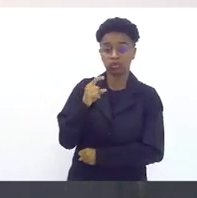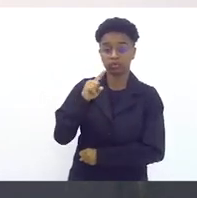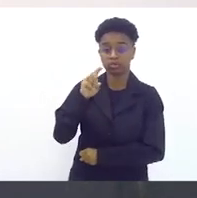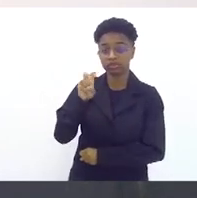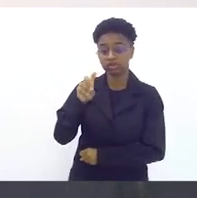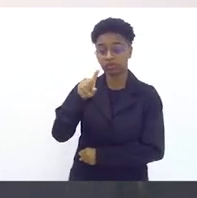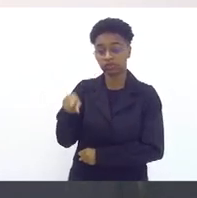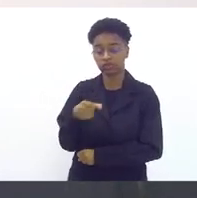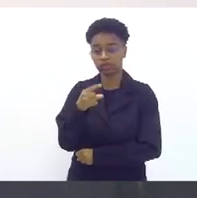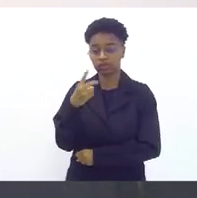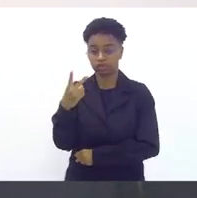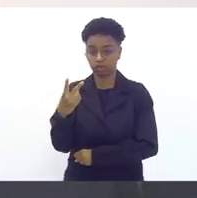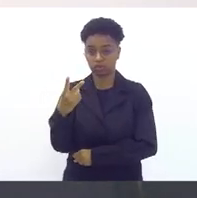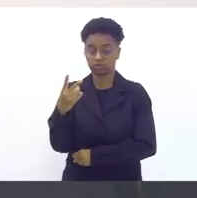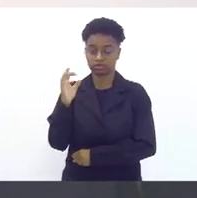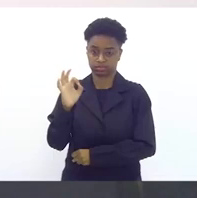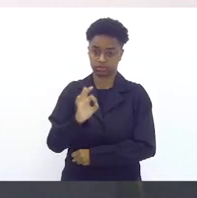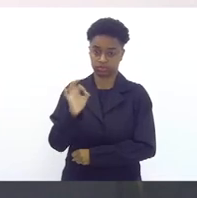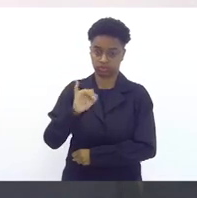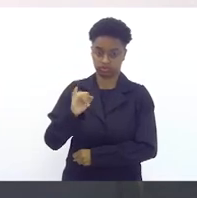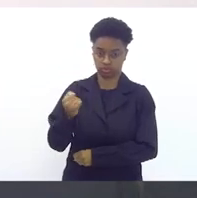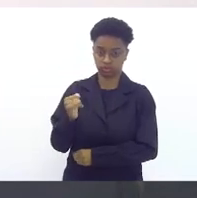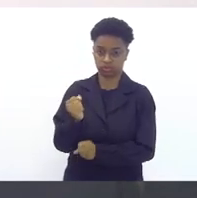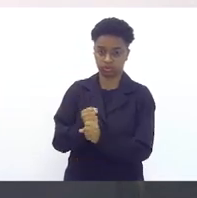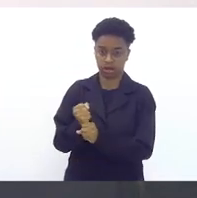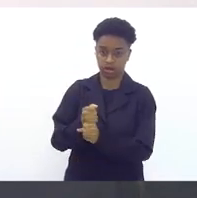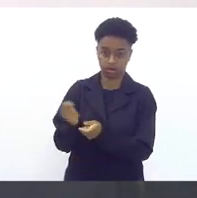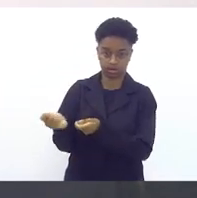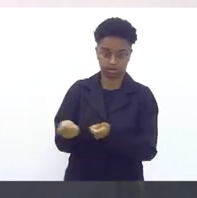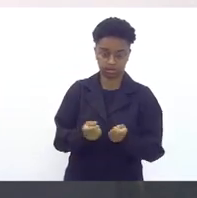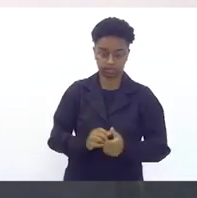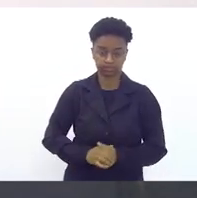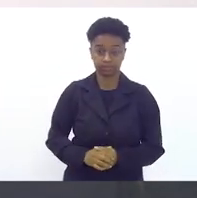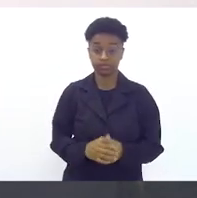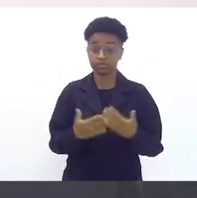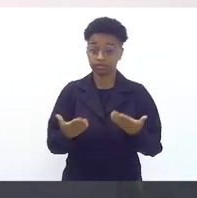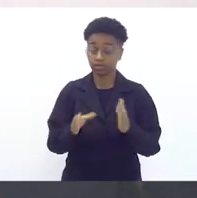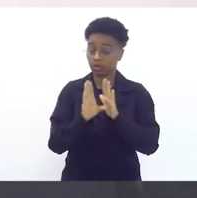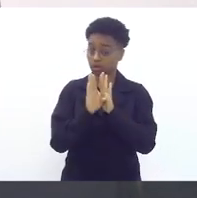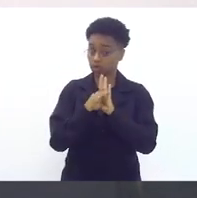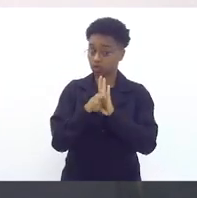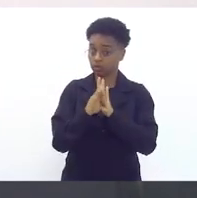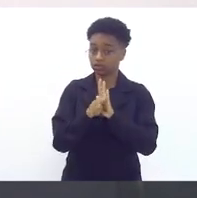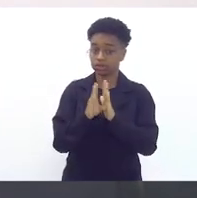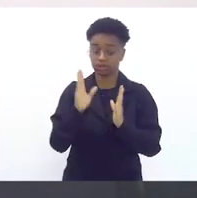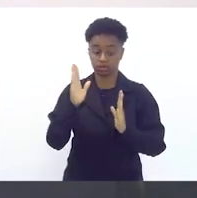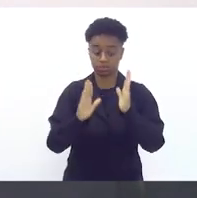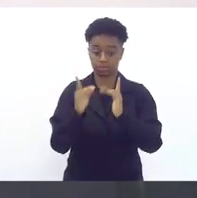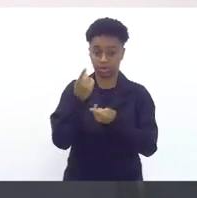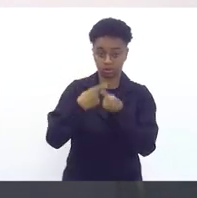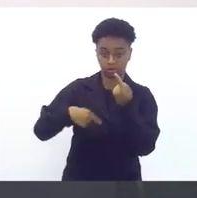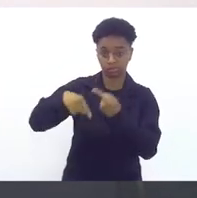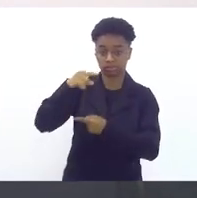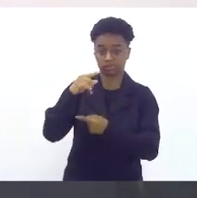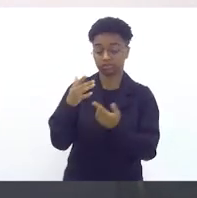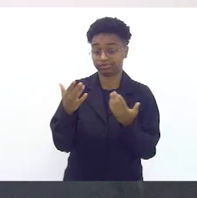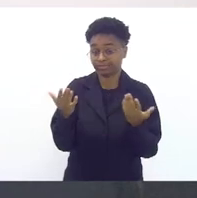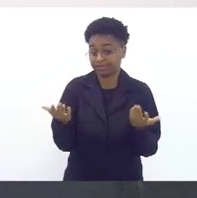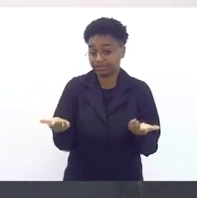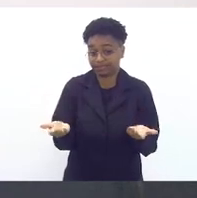5,2 de juros reais ao ano. Bom, então, todo esse conceito do regime